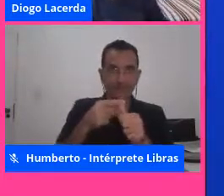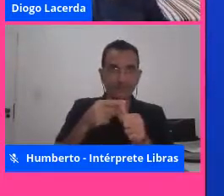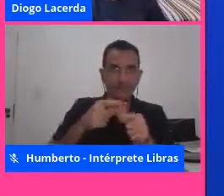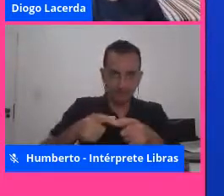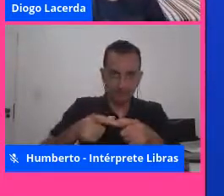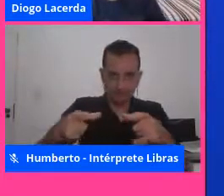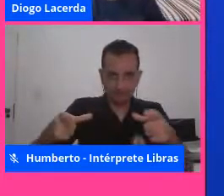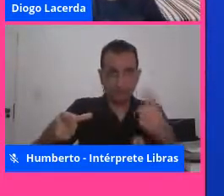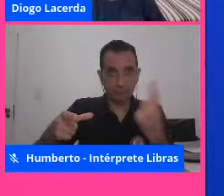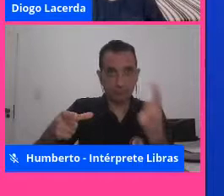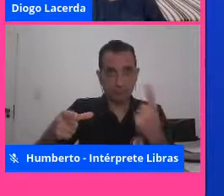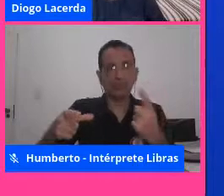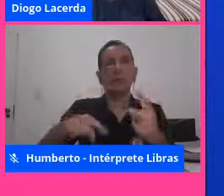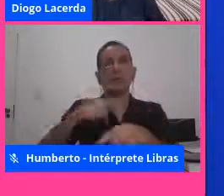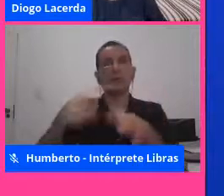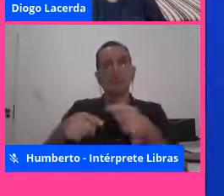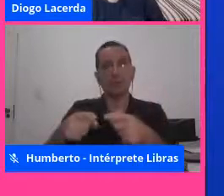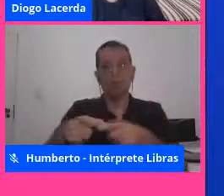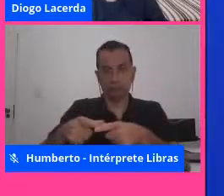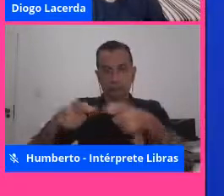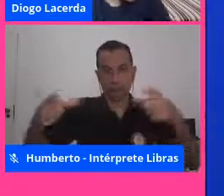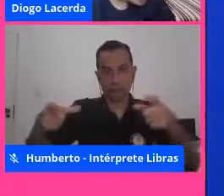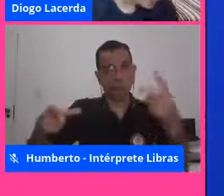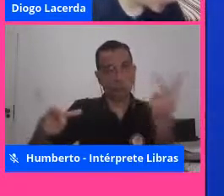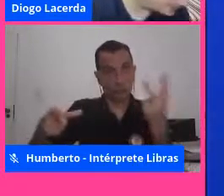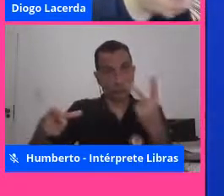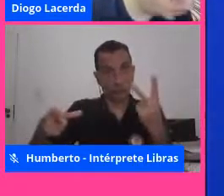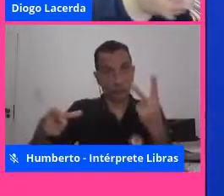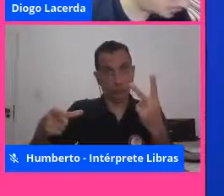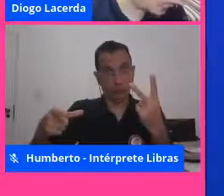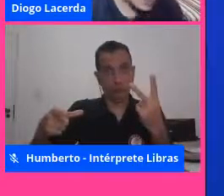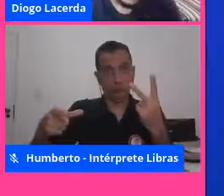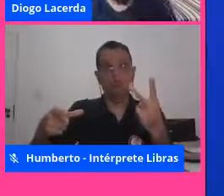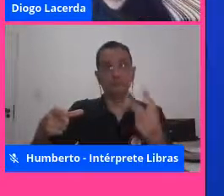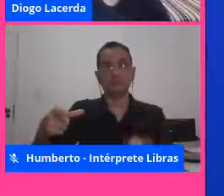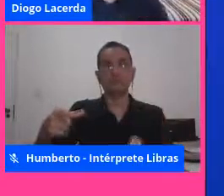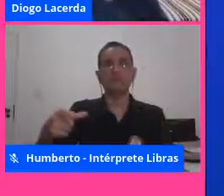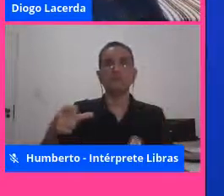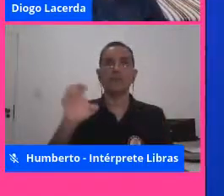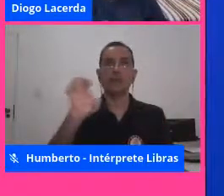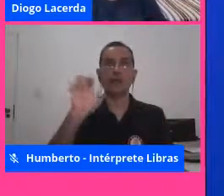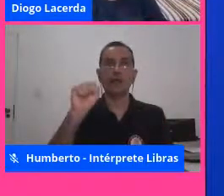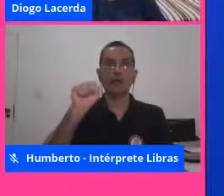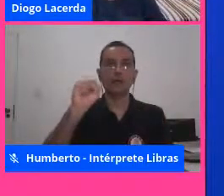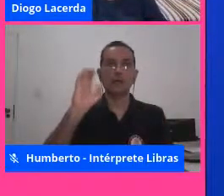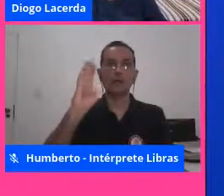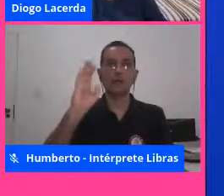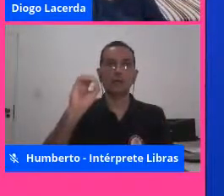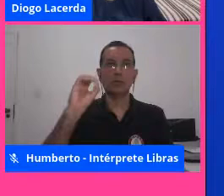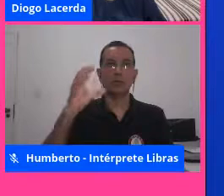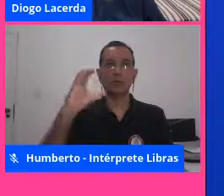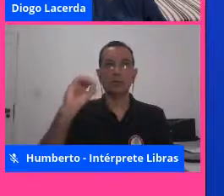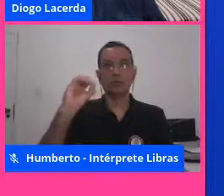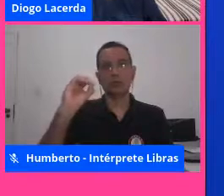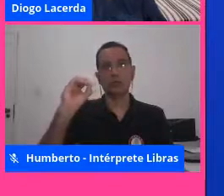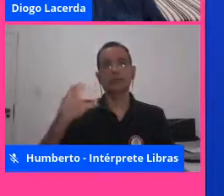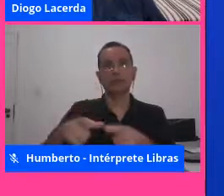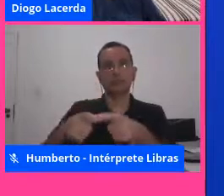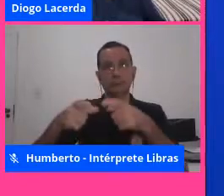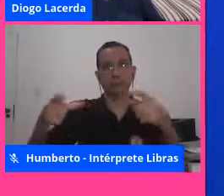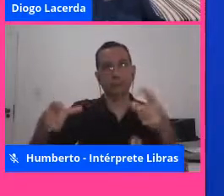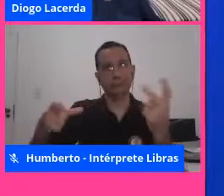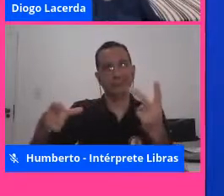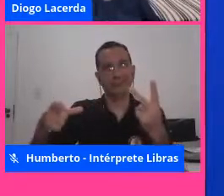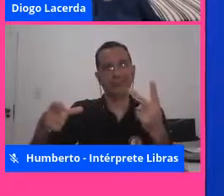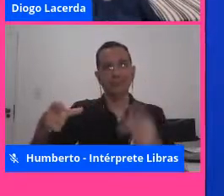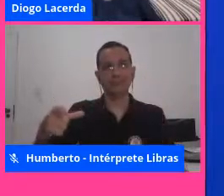círculo, depois você clica de novo em esboço e você vai criar o segundo círculo. E quando